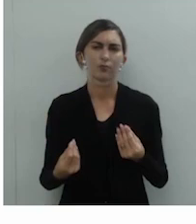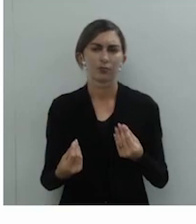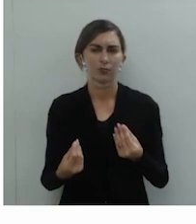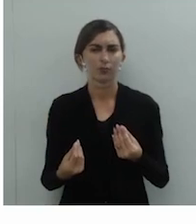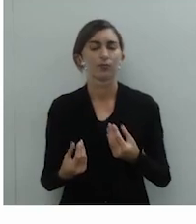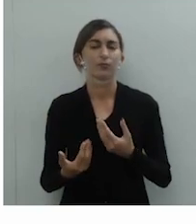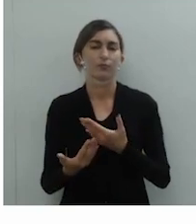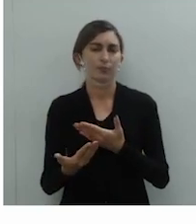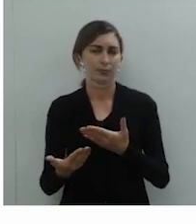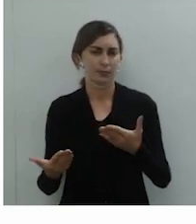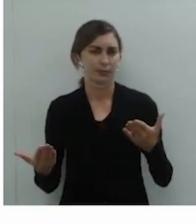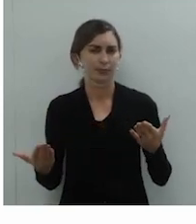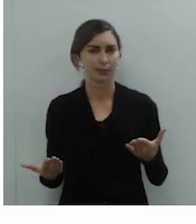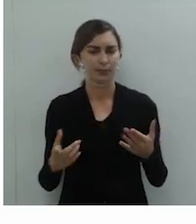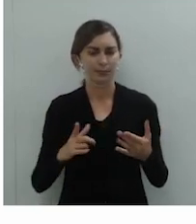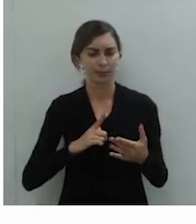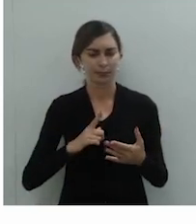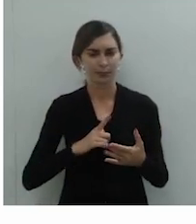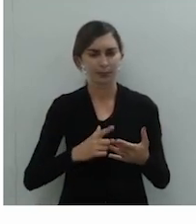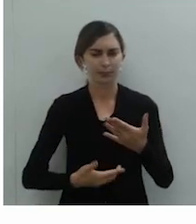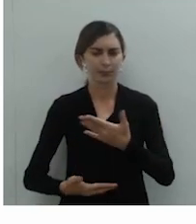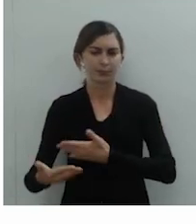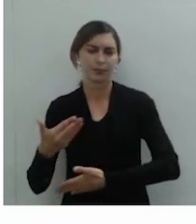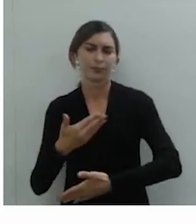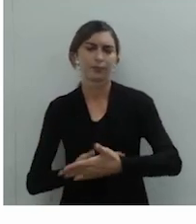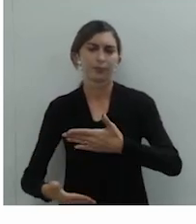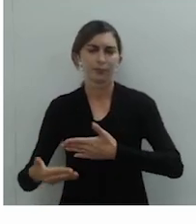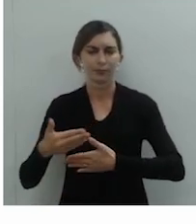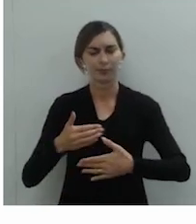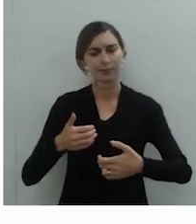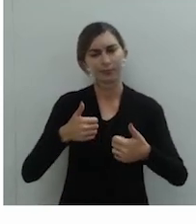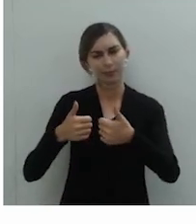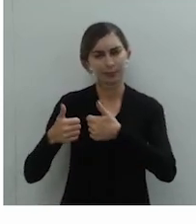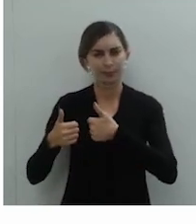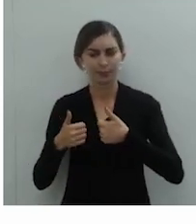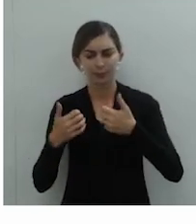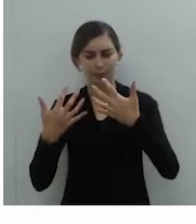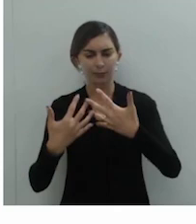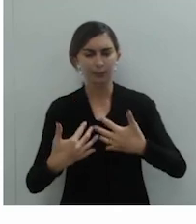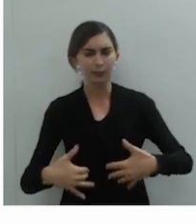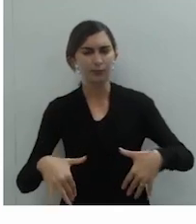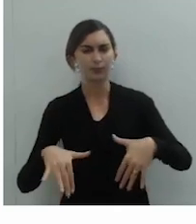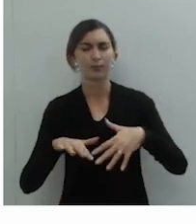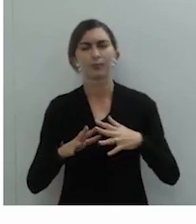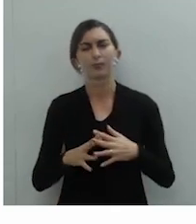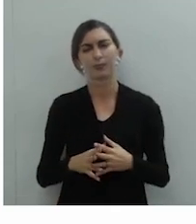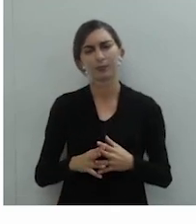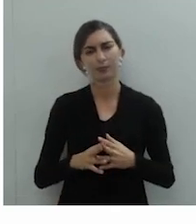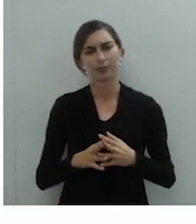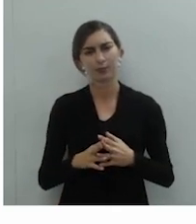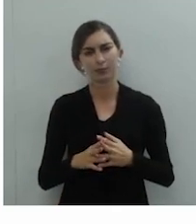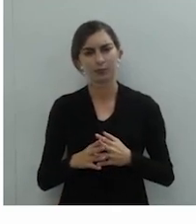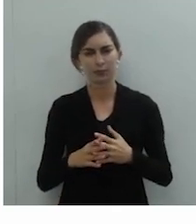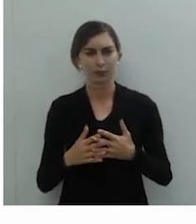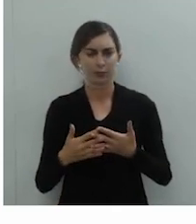muitos mesmo, eles tinham uma relação harmônica com a natureza.